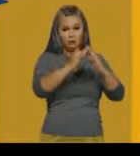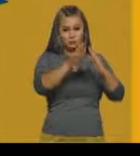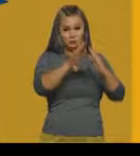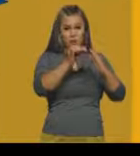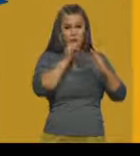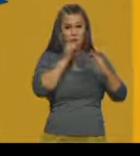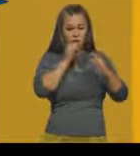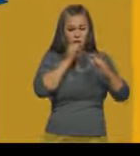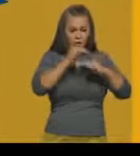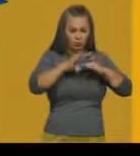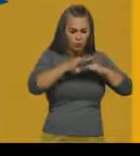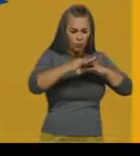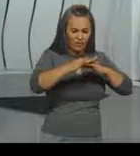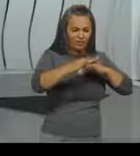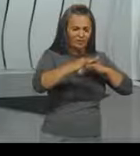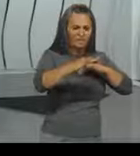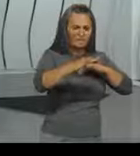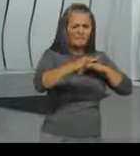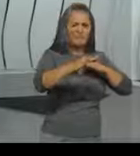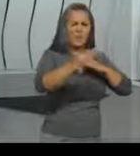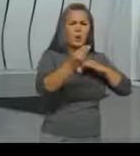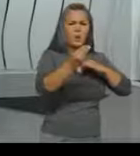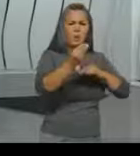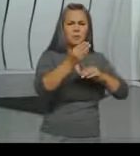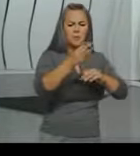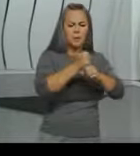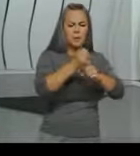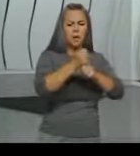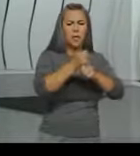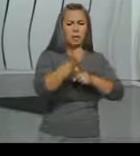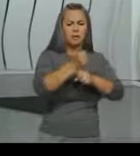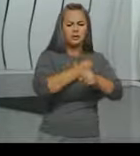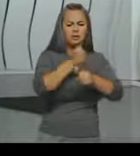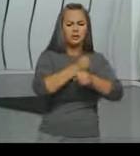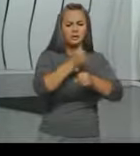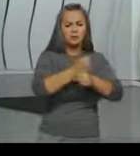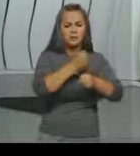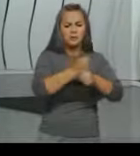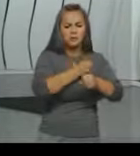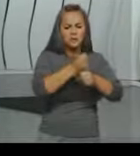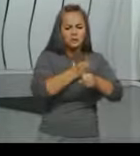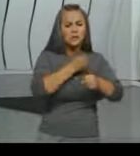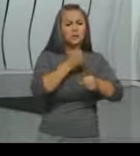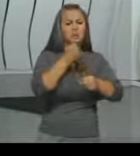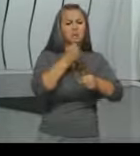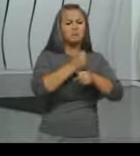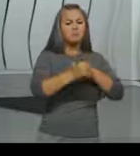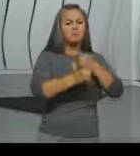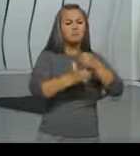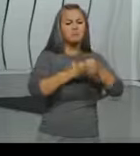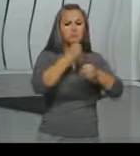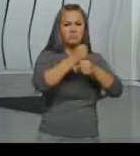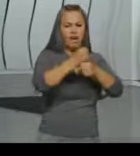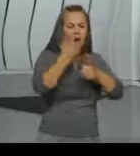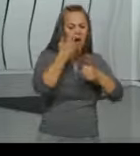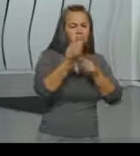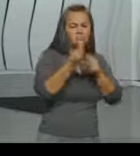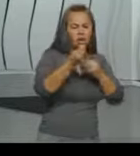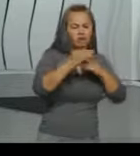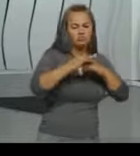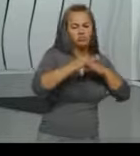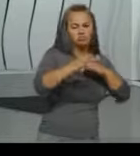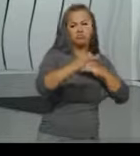não fecha os ângulos de 90 graus, não tem um ângulo de 90 em todos os vértices. Então geralmente no Brasil a gente